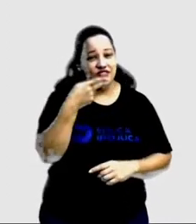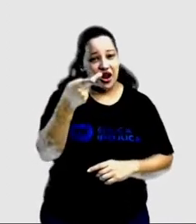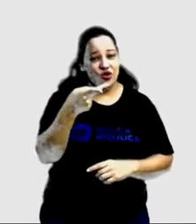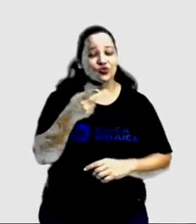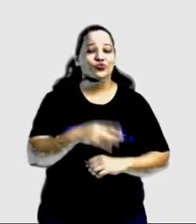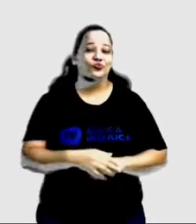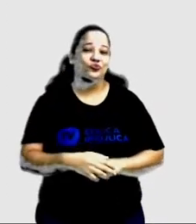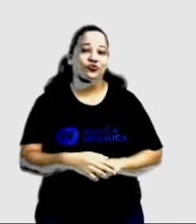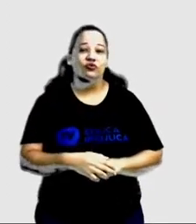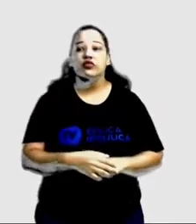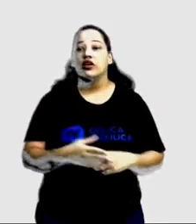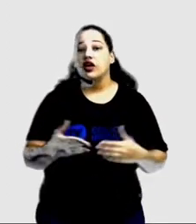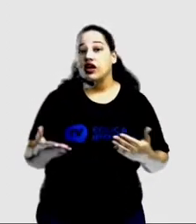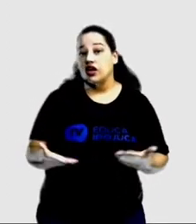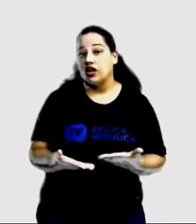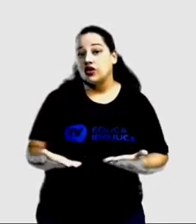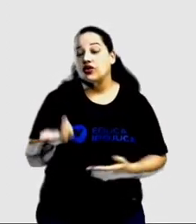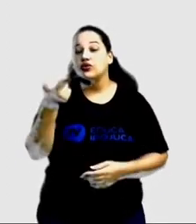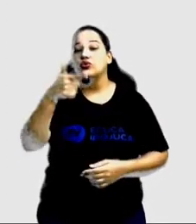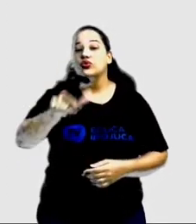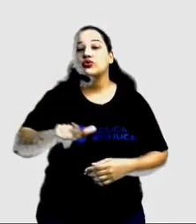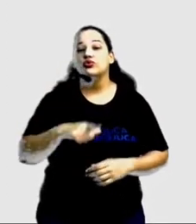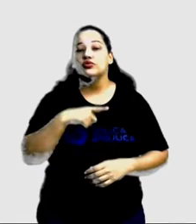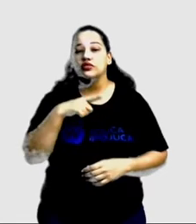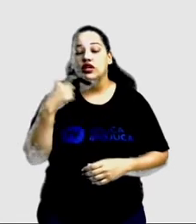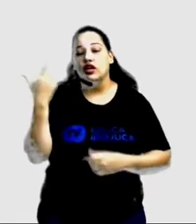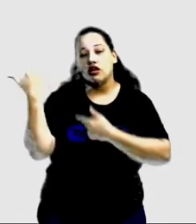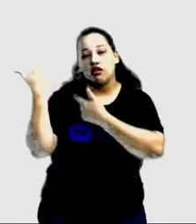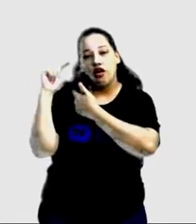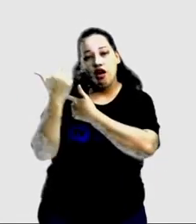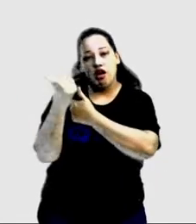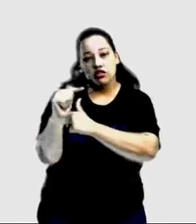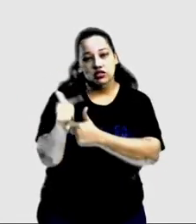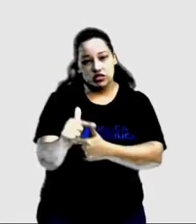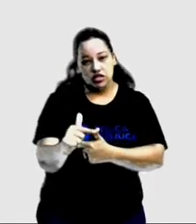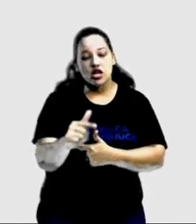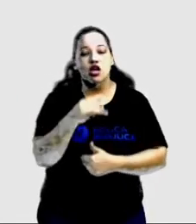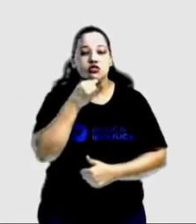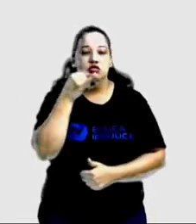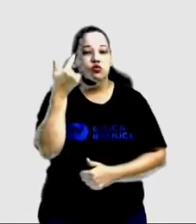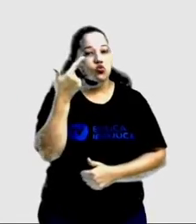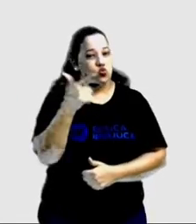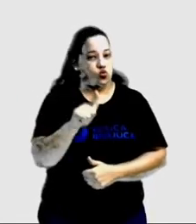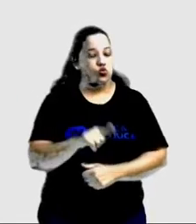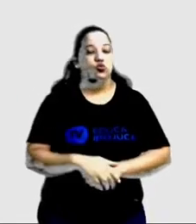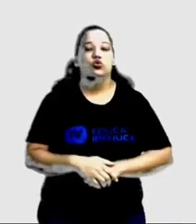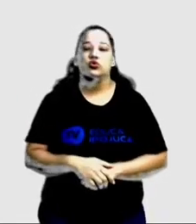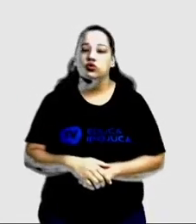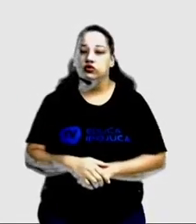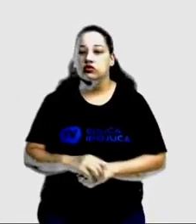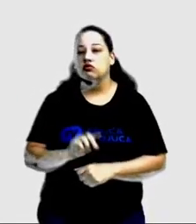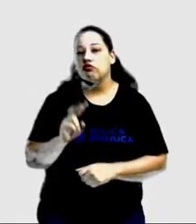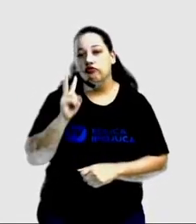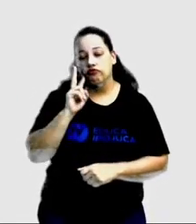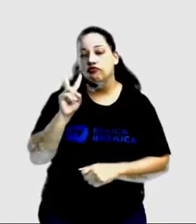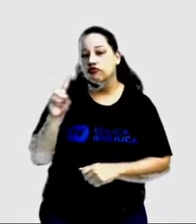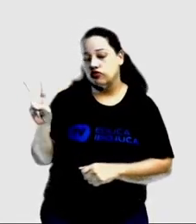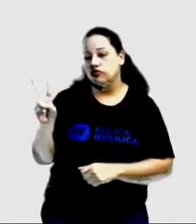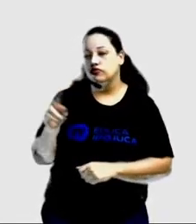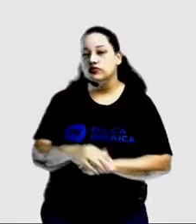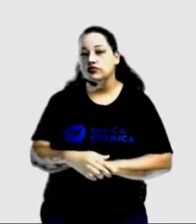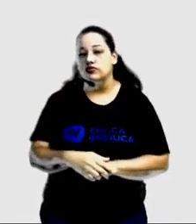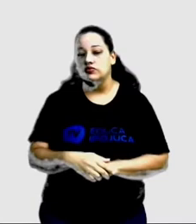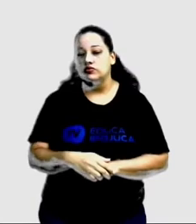Próximo, nós temos aqui novamente o classic, com outro exemplo, que vai ser Sandra Bullock is